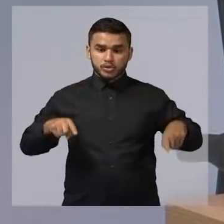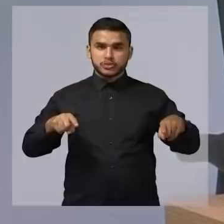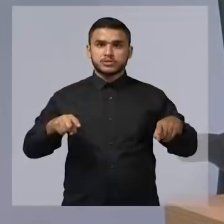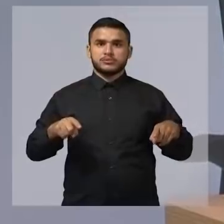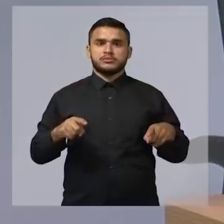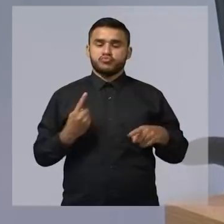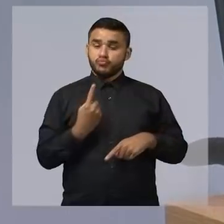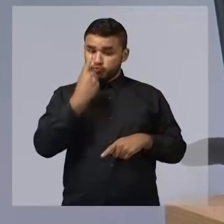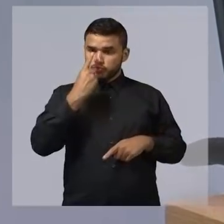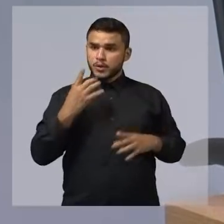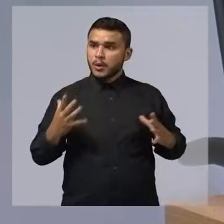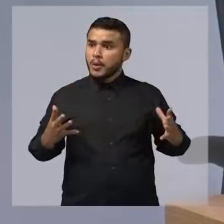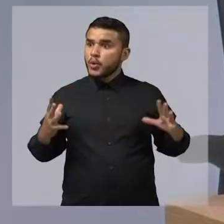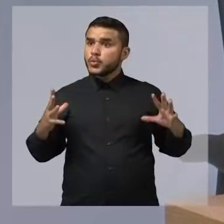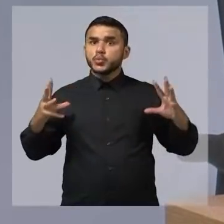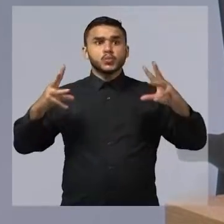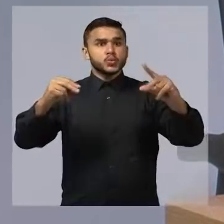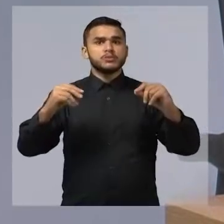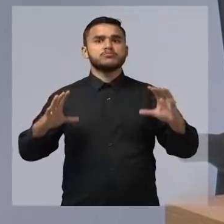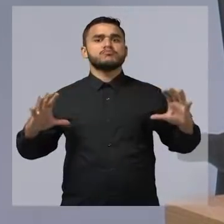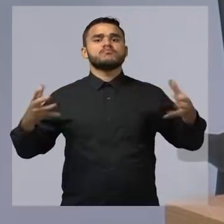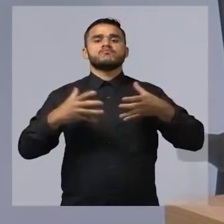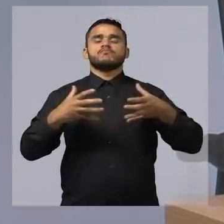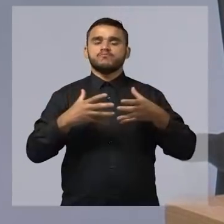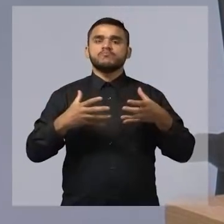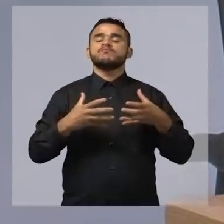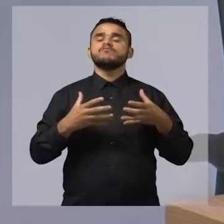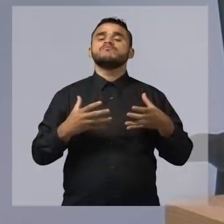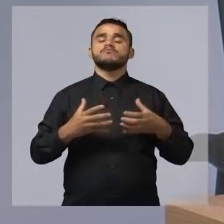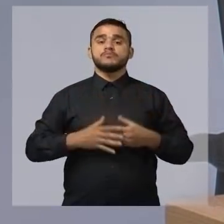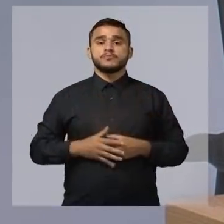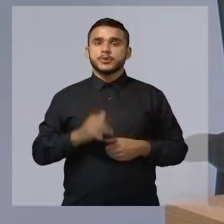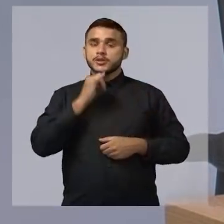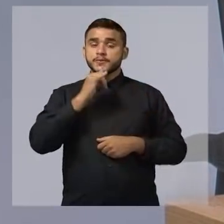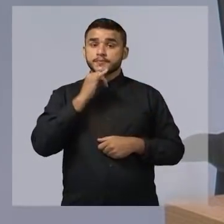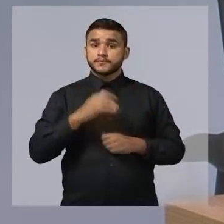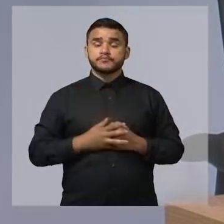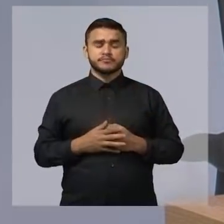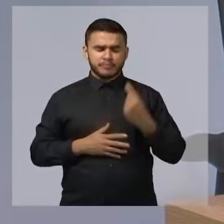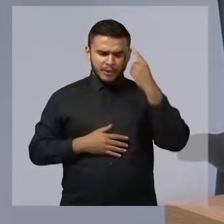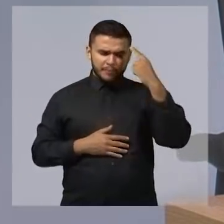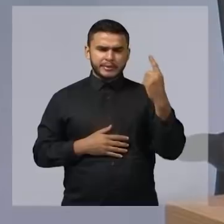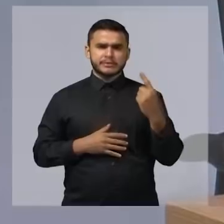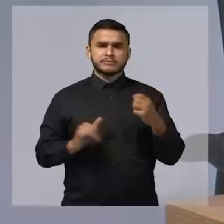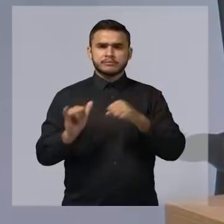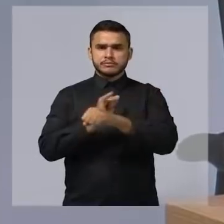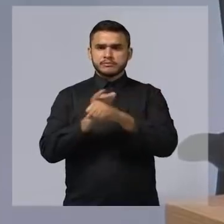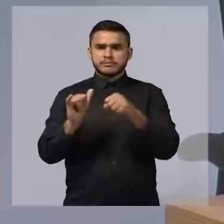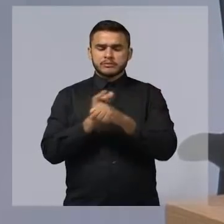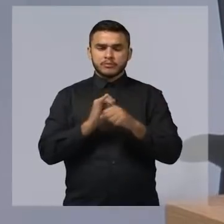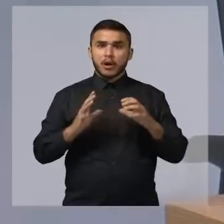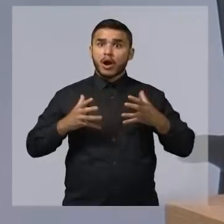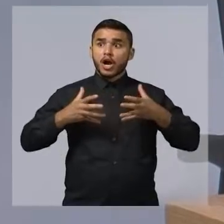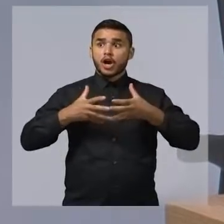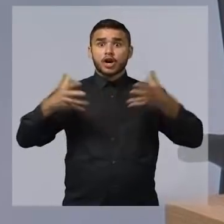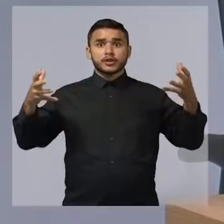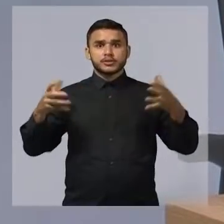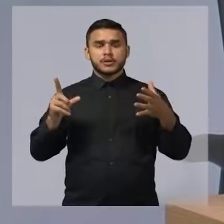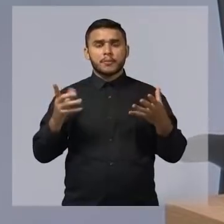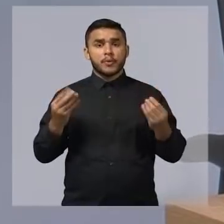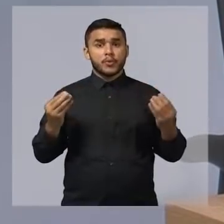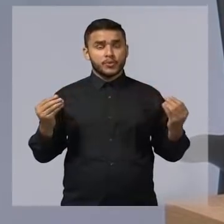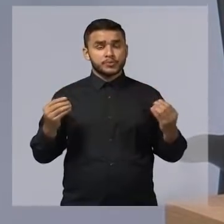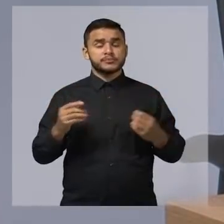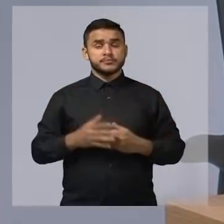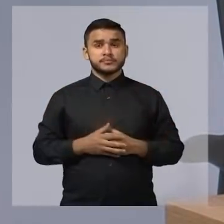importante para mim. Então, o que acontece? Macro, não dá para a gente ficar trabalhando em micro, porque a nossa população carcerária é grande. Então, a gente